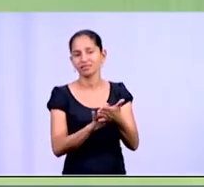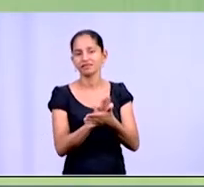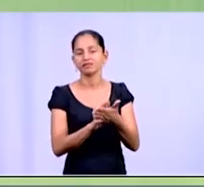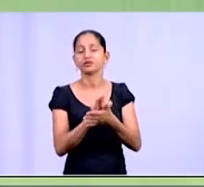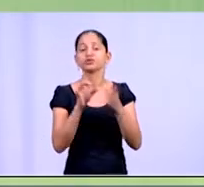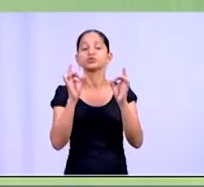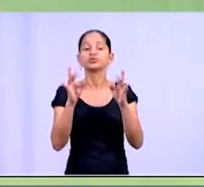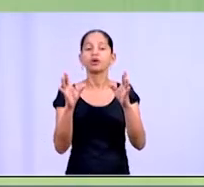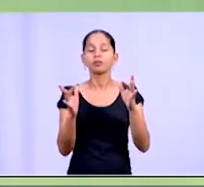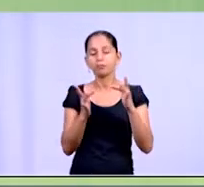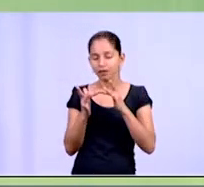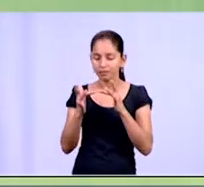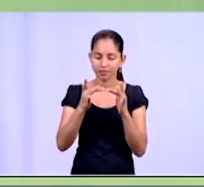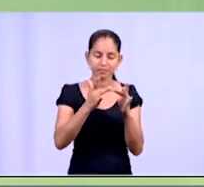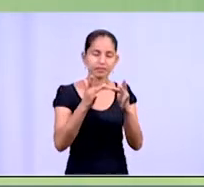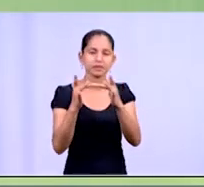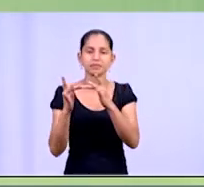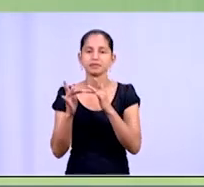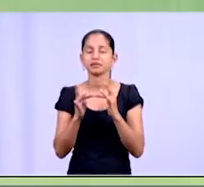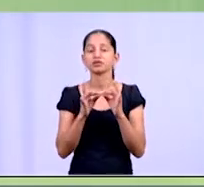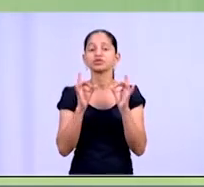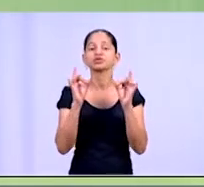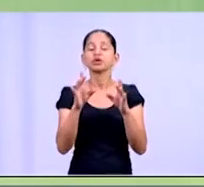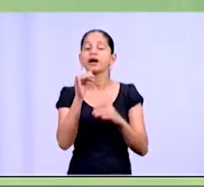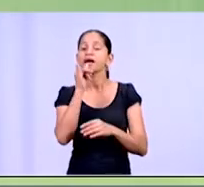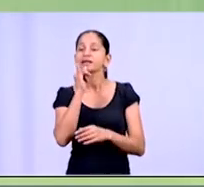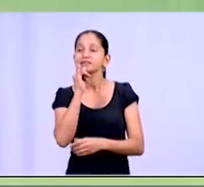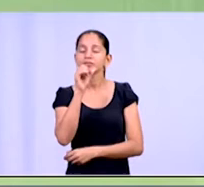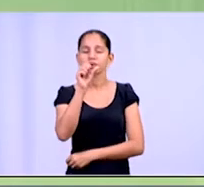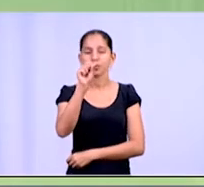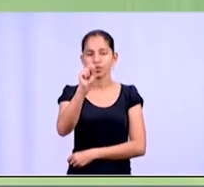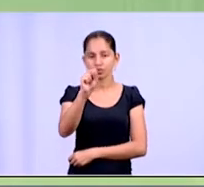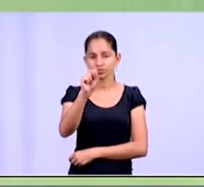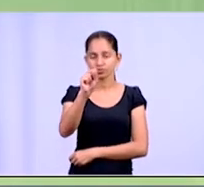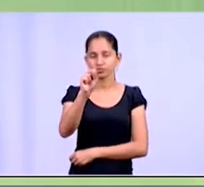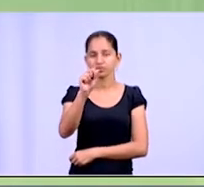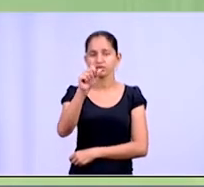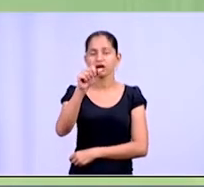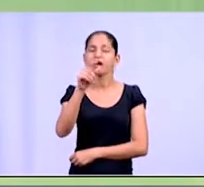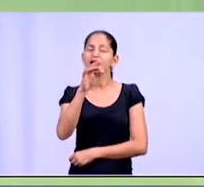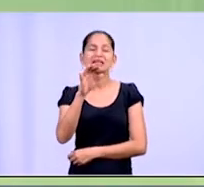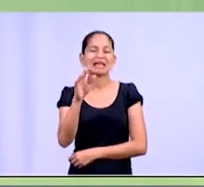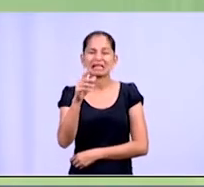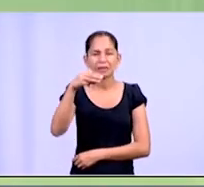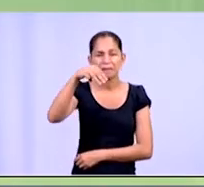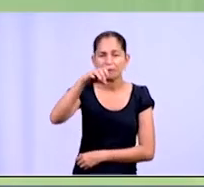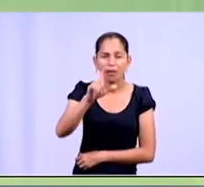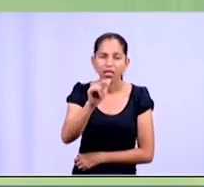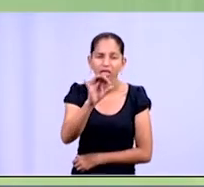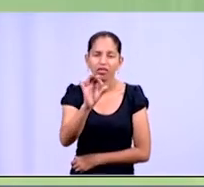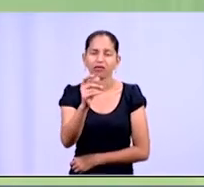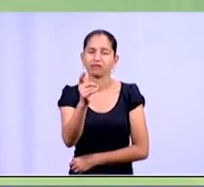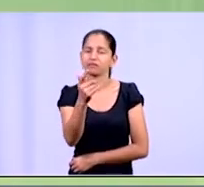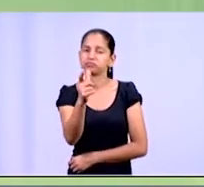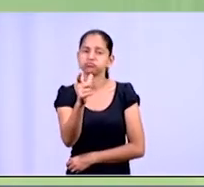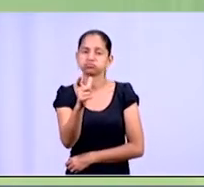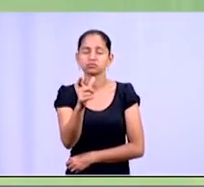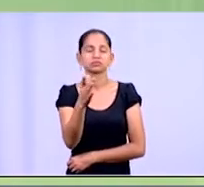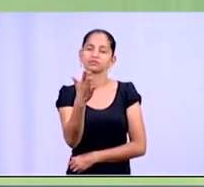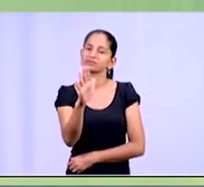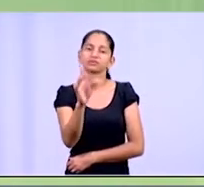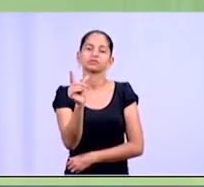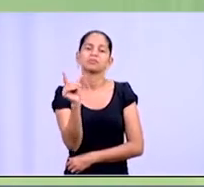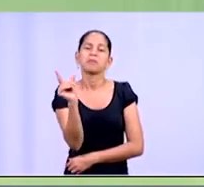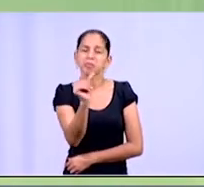Ele era um circuito integrado com apenas 8 kilobytes de memória. Não era mega nem giga, era 8